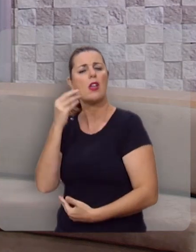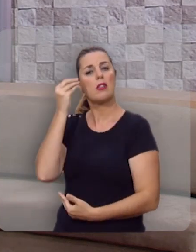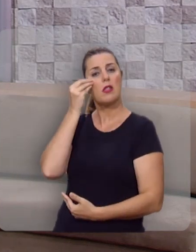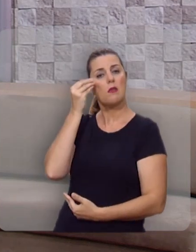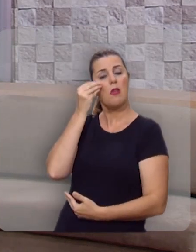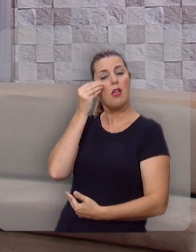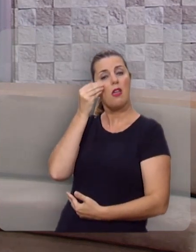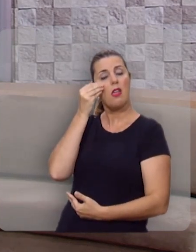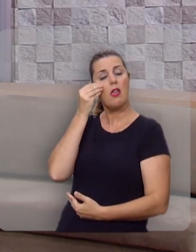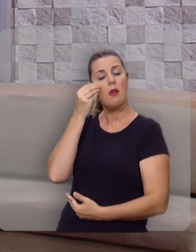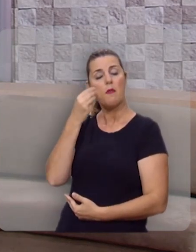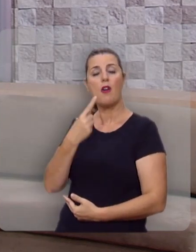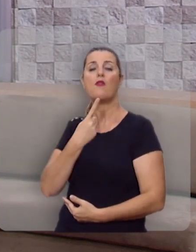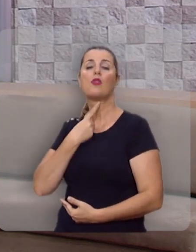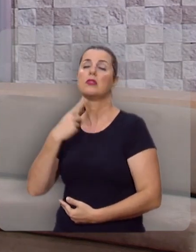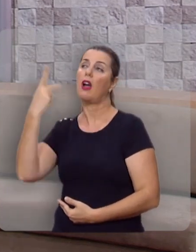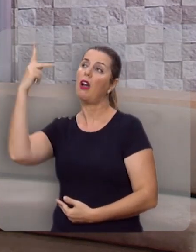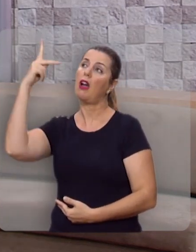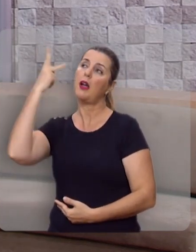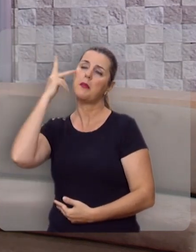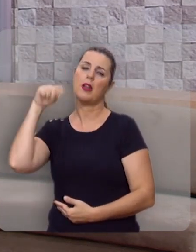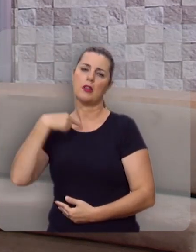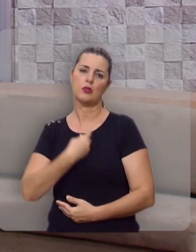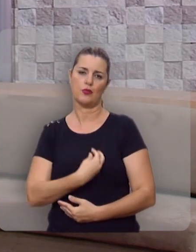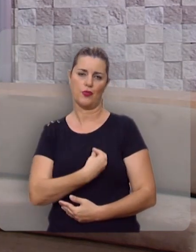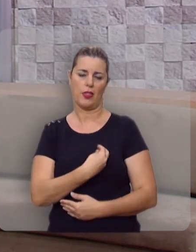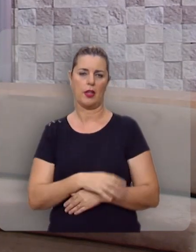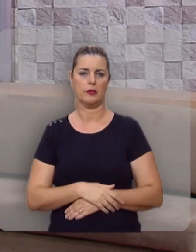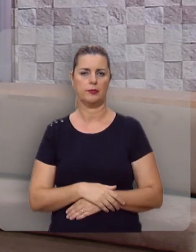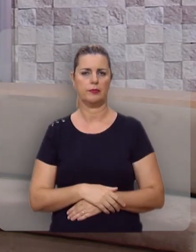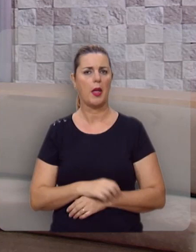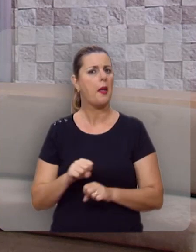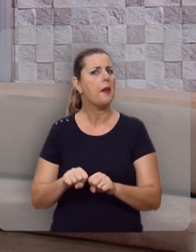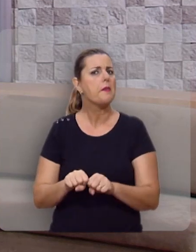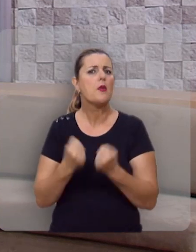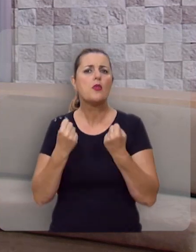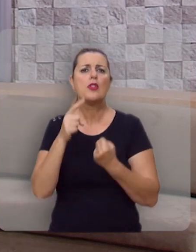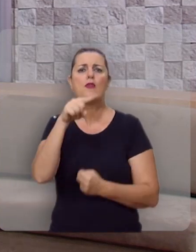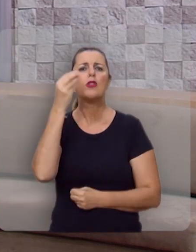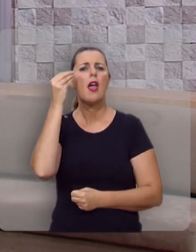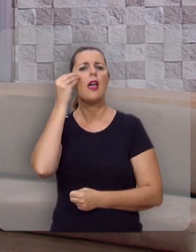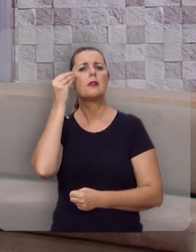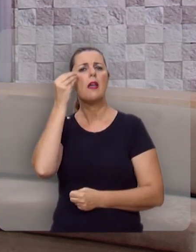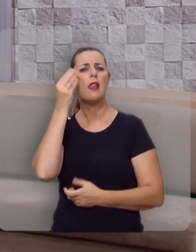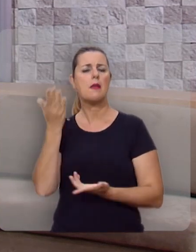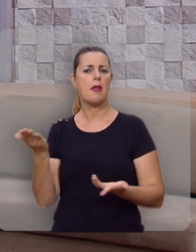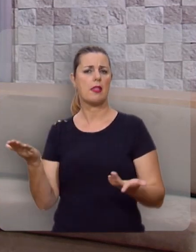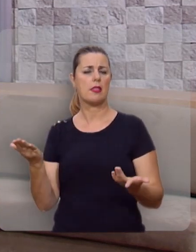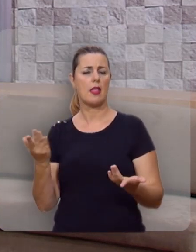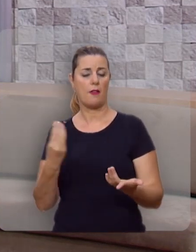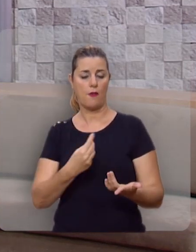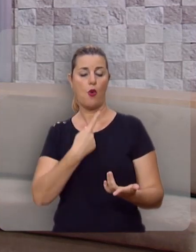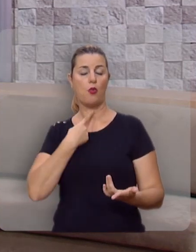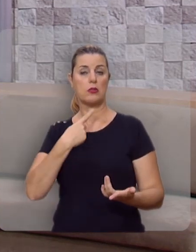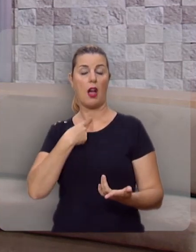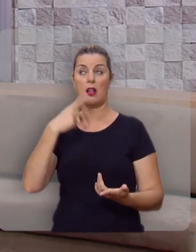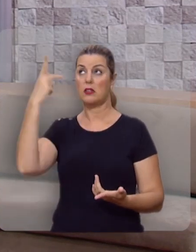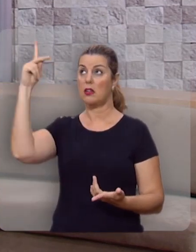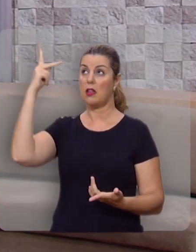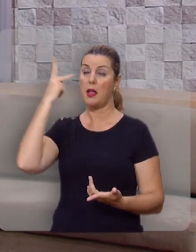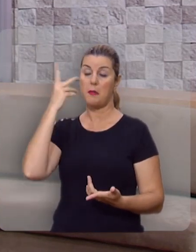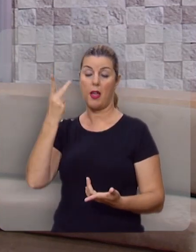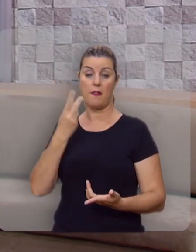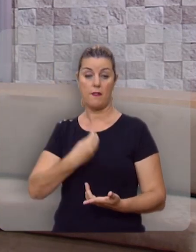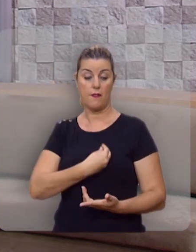e experimente a vontade de Deus para a sua vida. É impossível que você experimente a vontade de Deus para a sua vida se